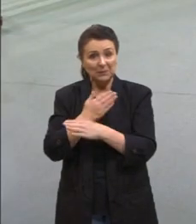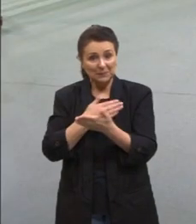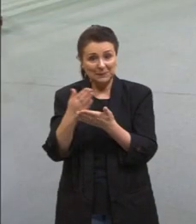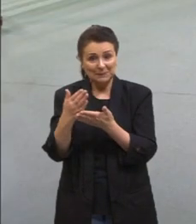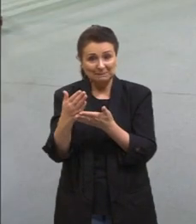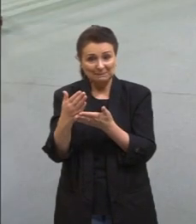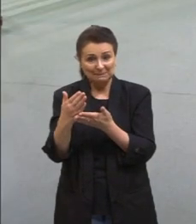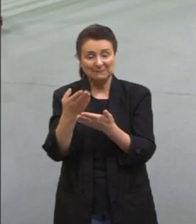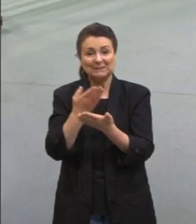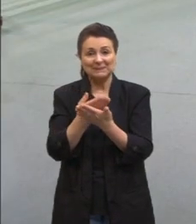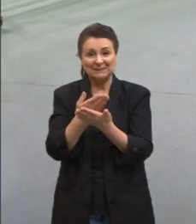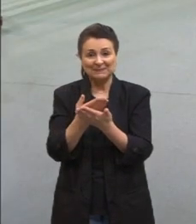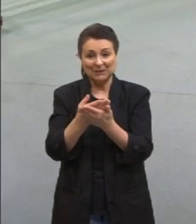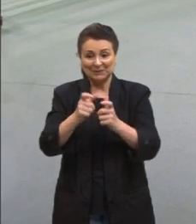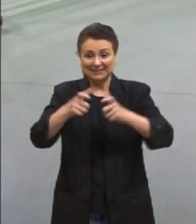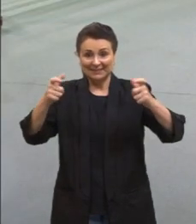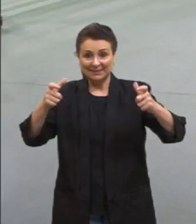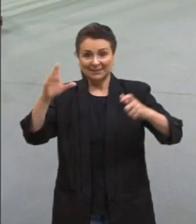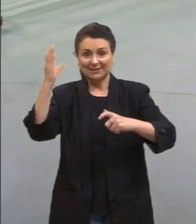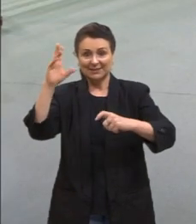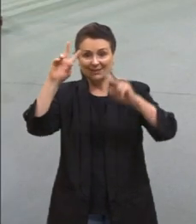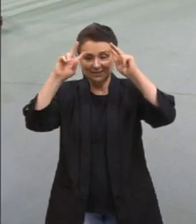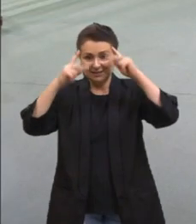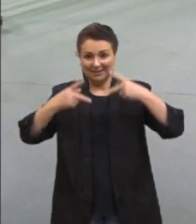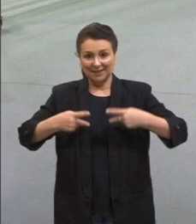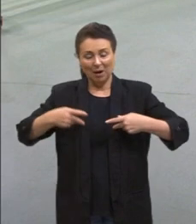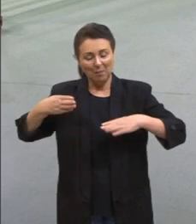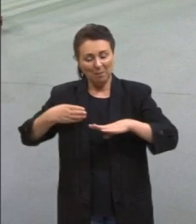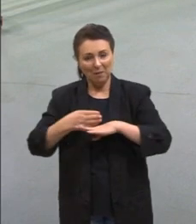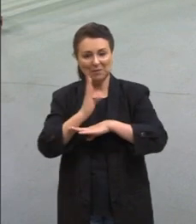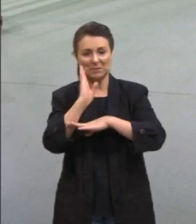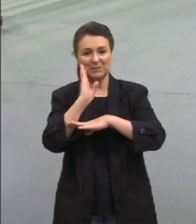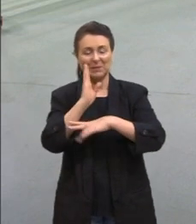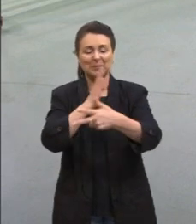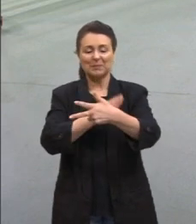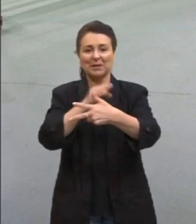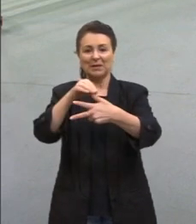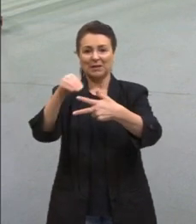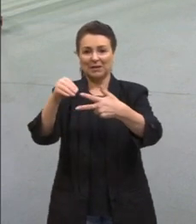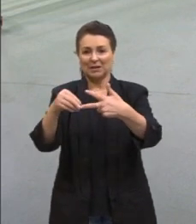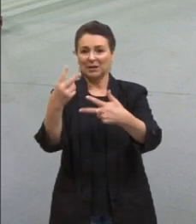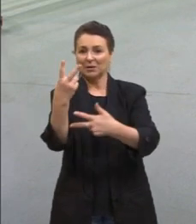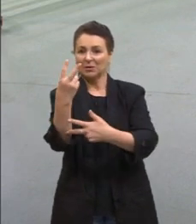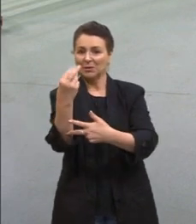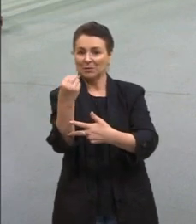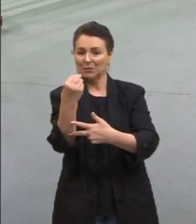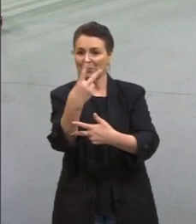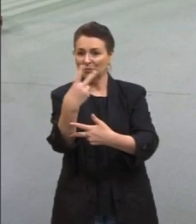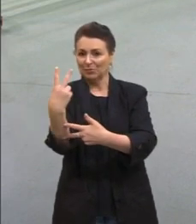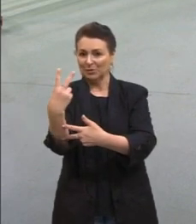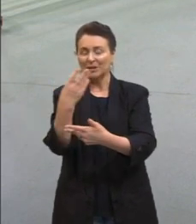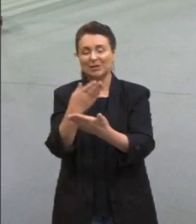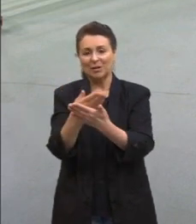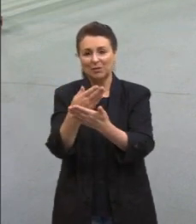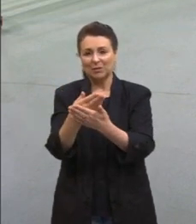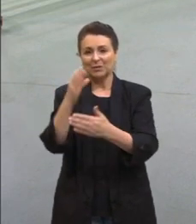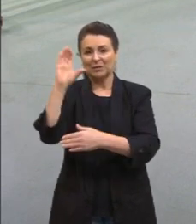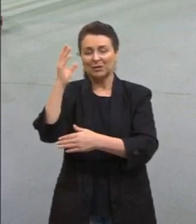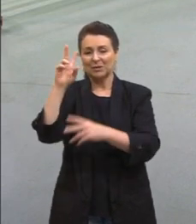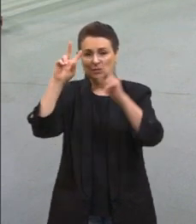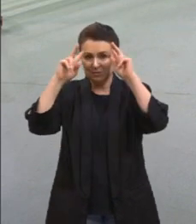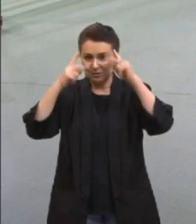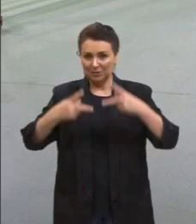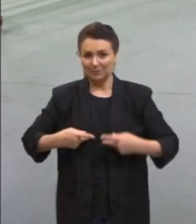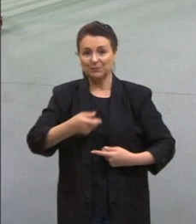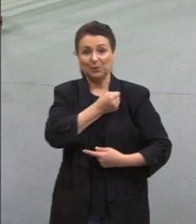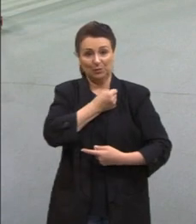nosso aulão de ciências humanas vamos lá então partiu passar para Enem em 2022 né se aulão das ciências humanas a aula de